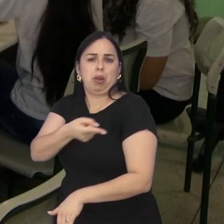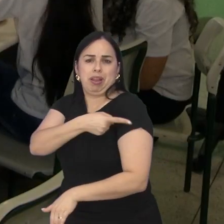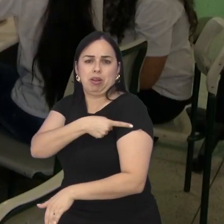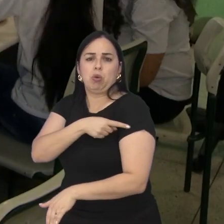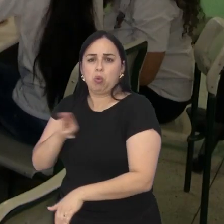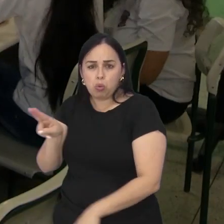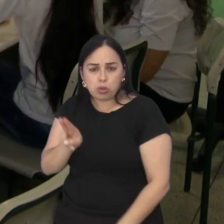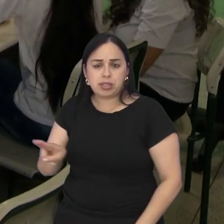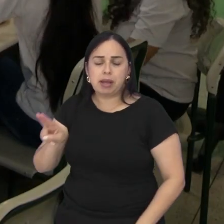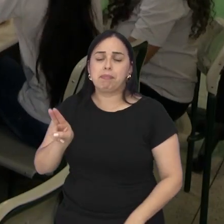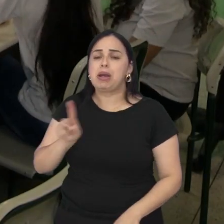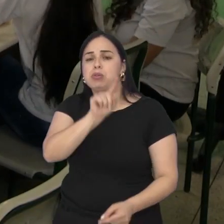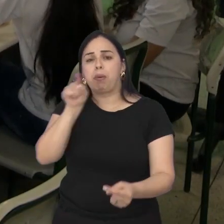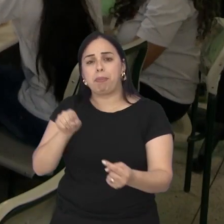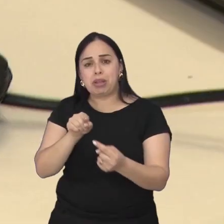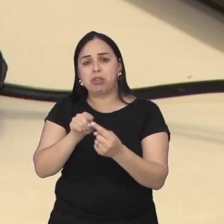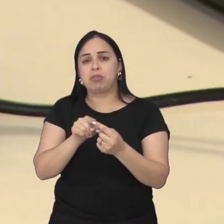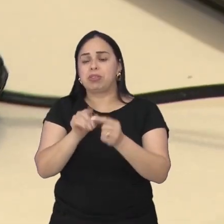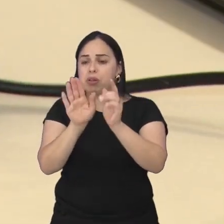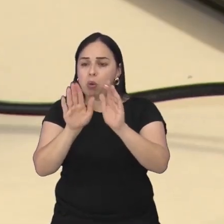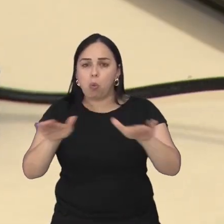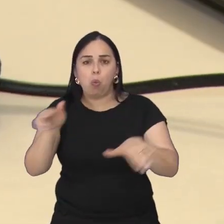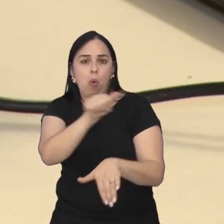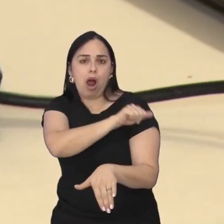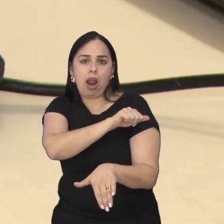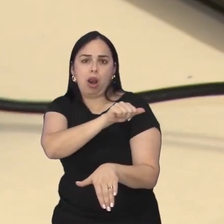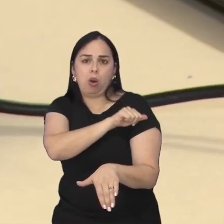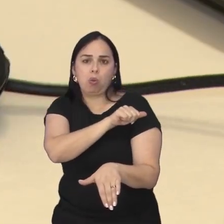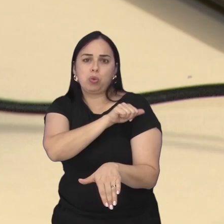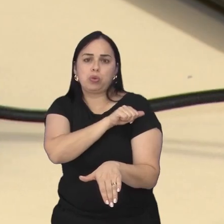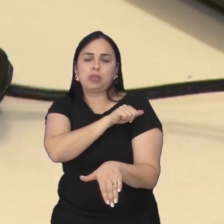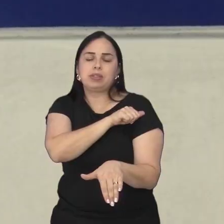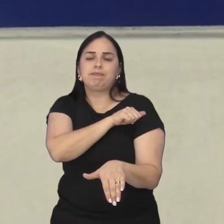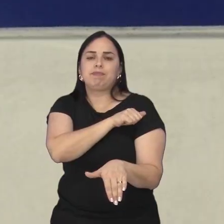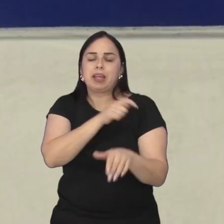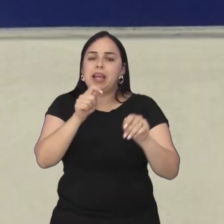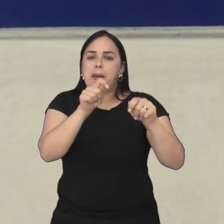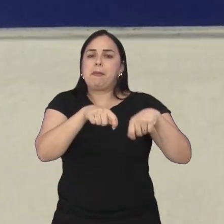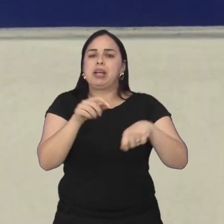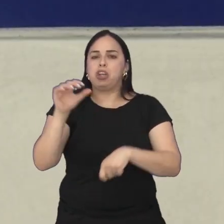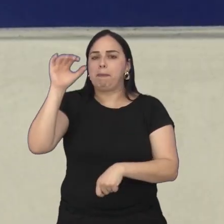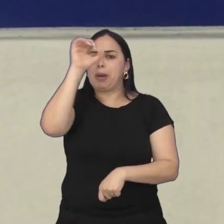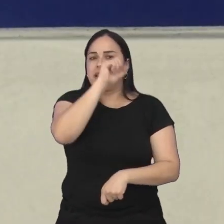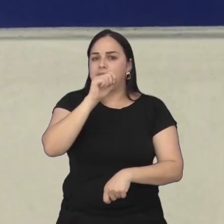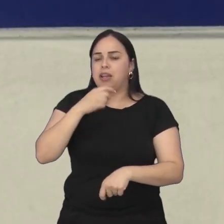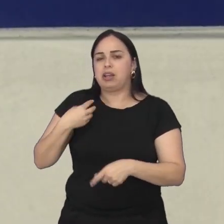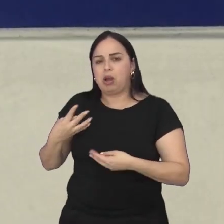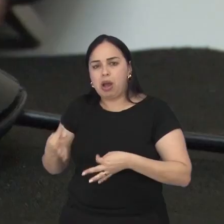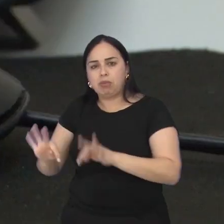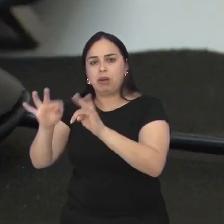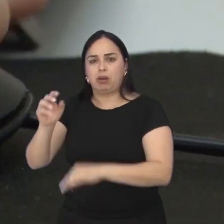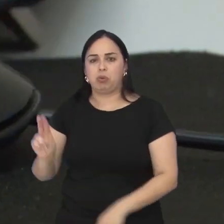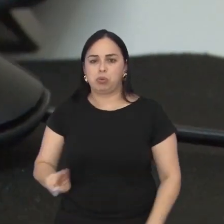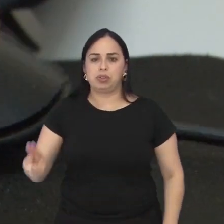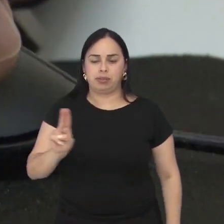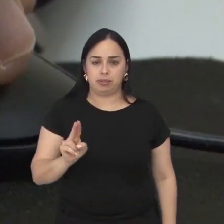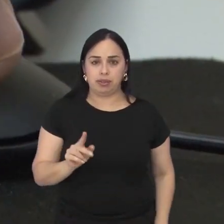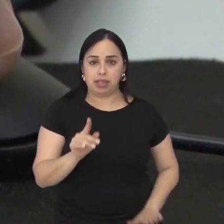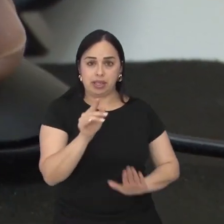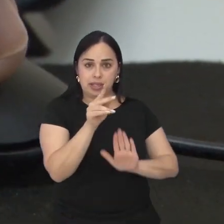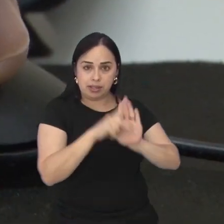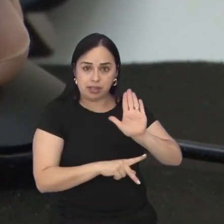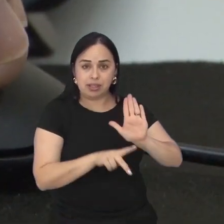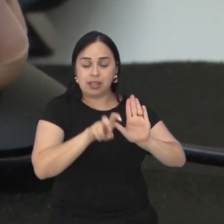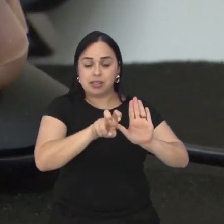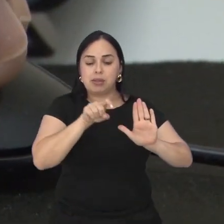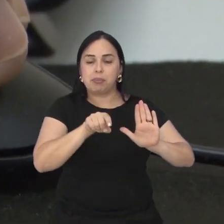de base. O objetivo principal é formar alunos capazes de lidar com as novas metodologias de ensino. Um exemplo é o